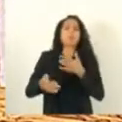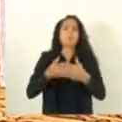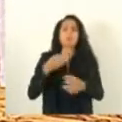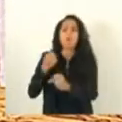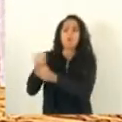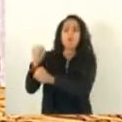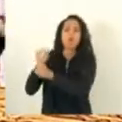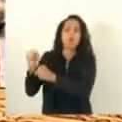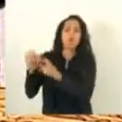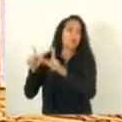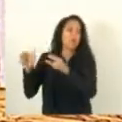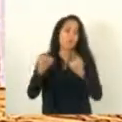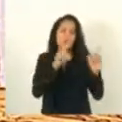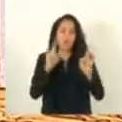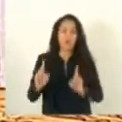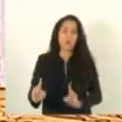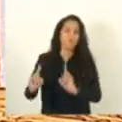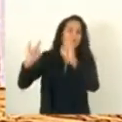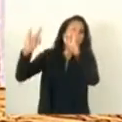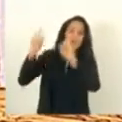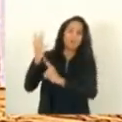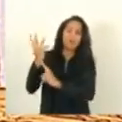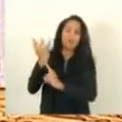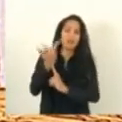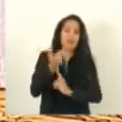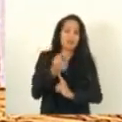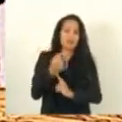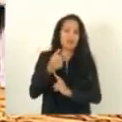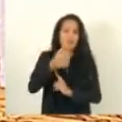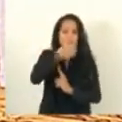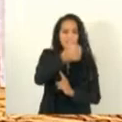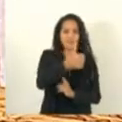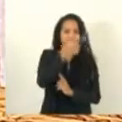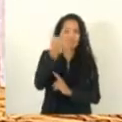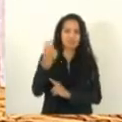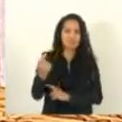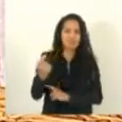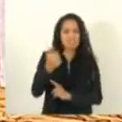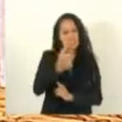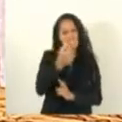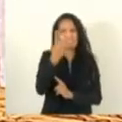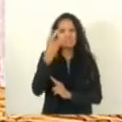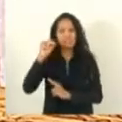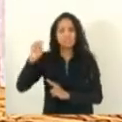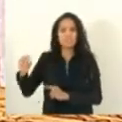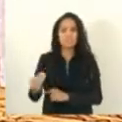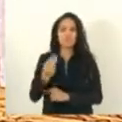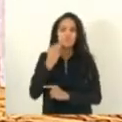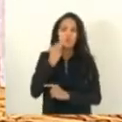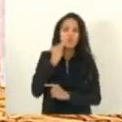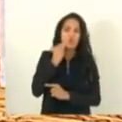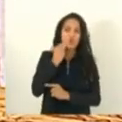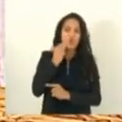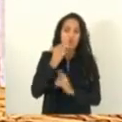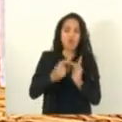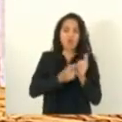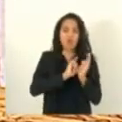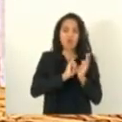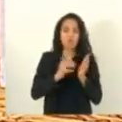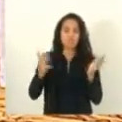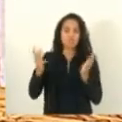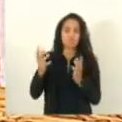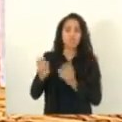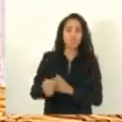o Cais das Artes mesmo, está lá escrito 120, 130 milhões, já está em quase 200 milhões, apesar de